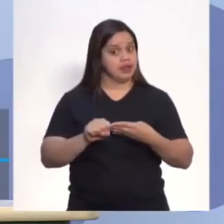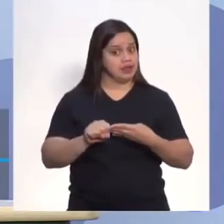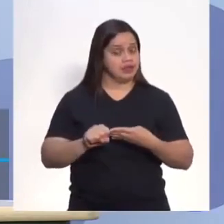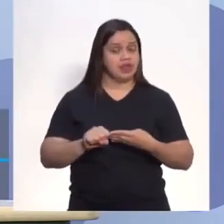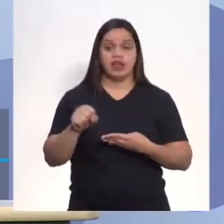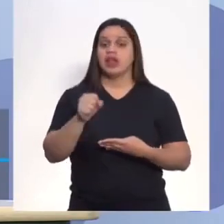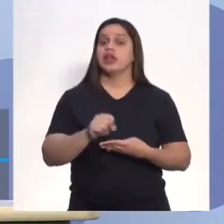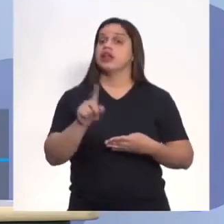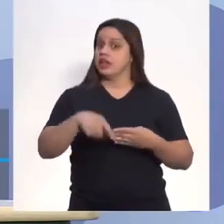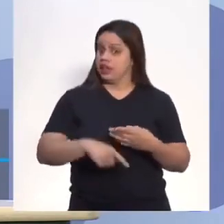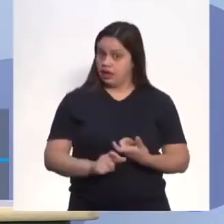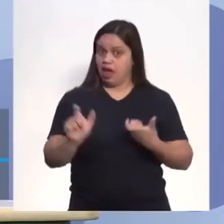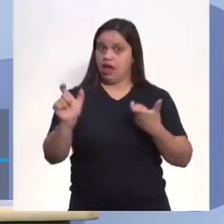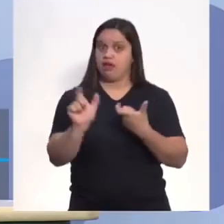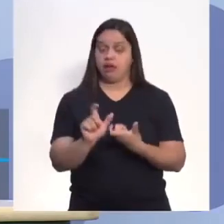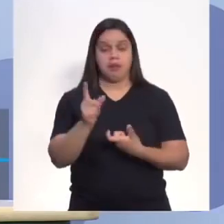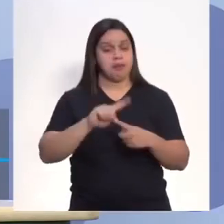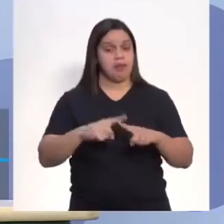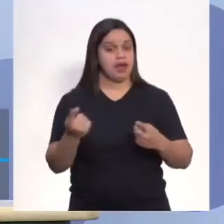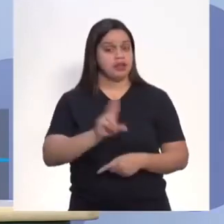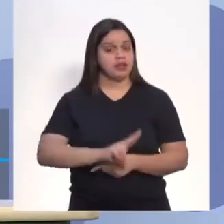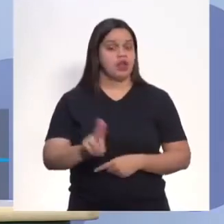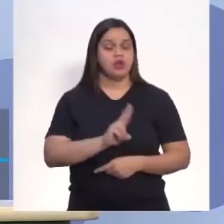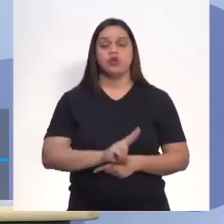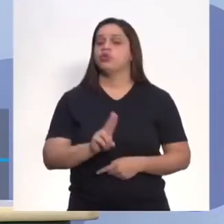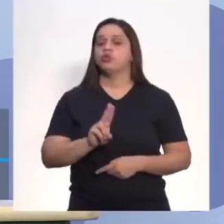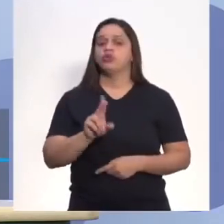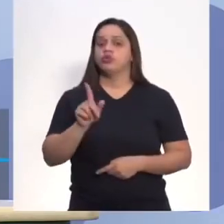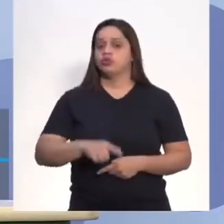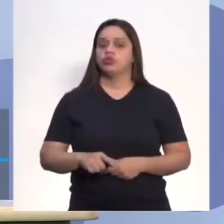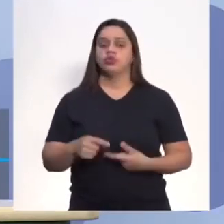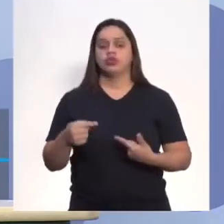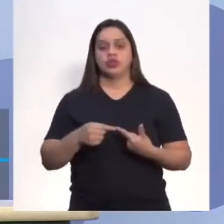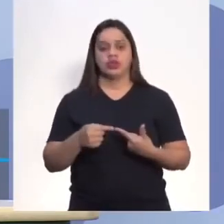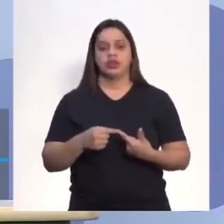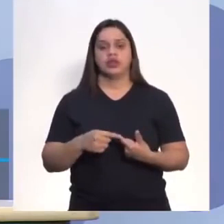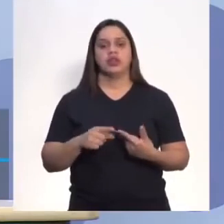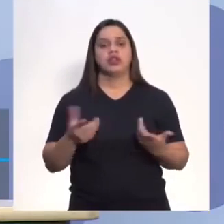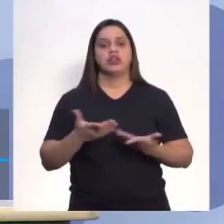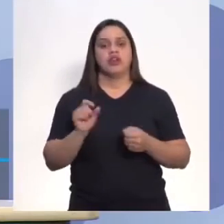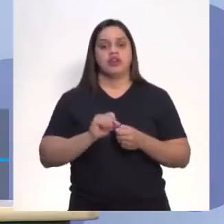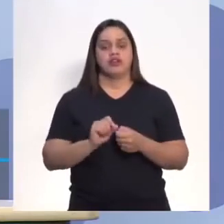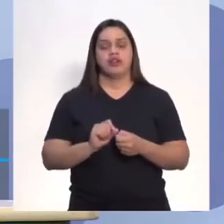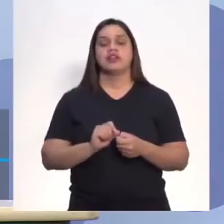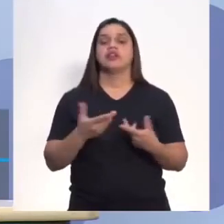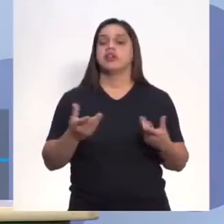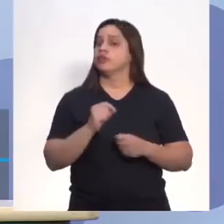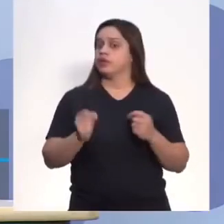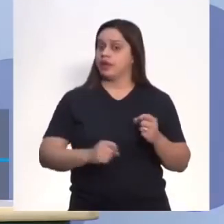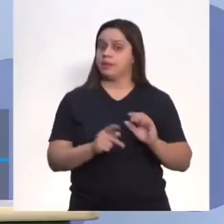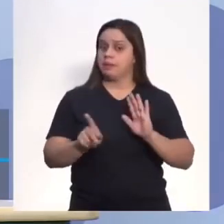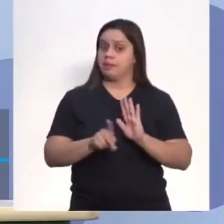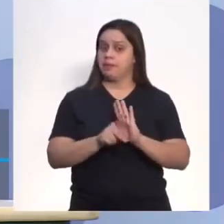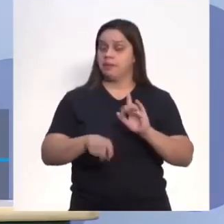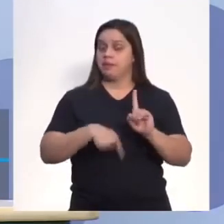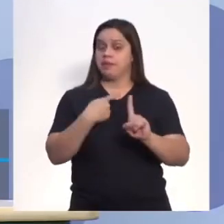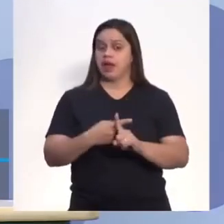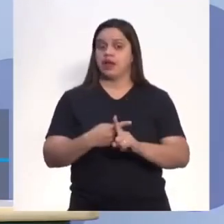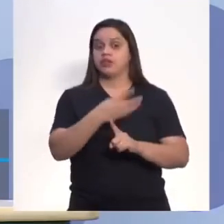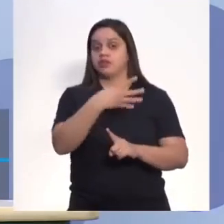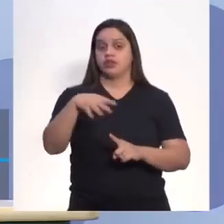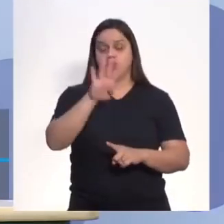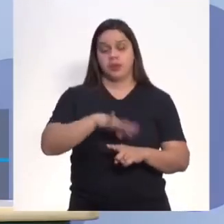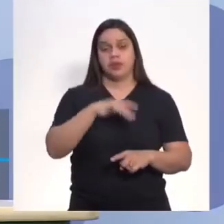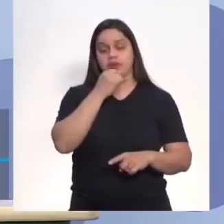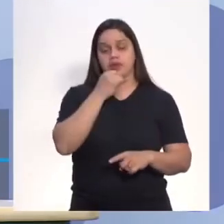sem o hífen. Existem. A gente vai fazer mais um caça-palavras. O Existem. caça-palavras é um passatempo. Só que passatempo se